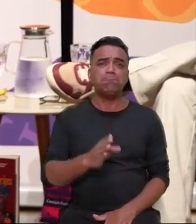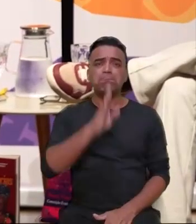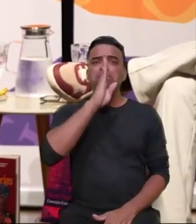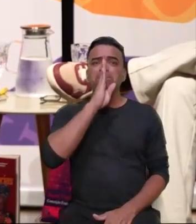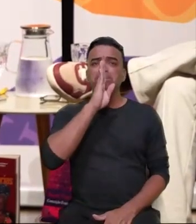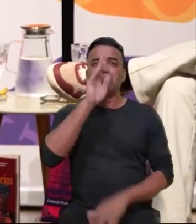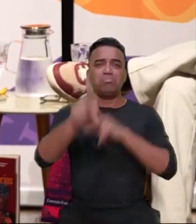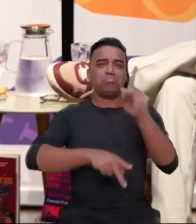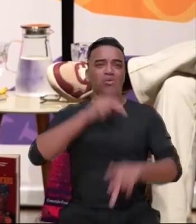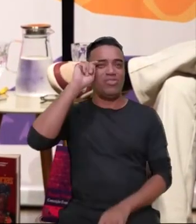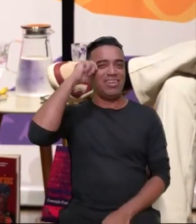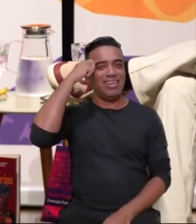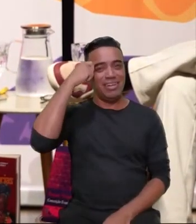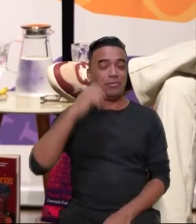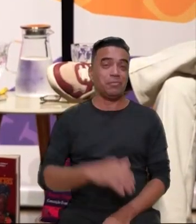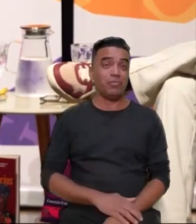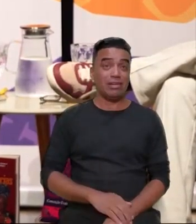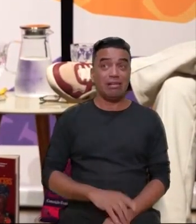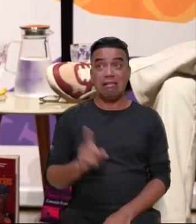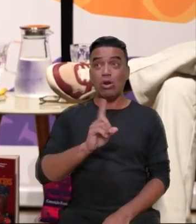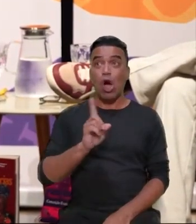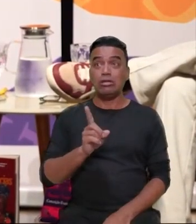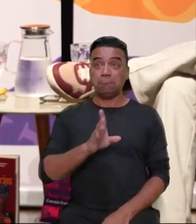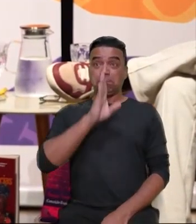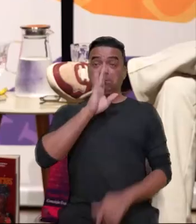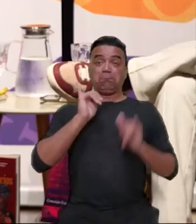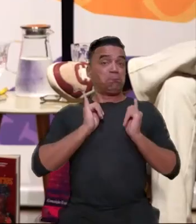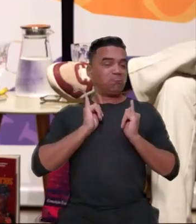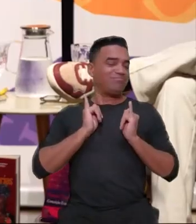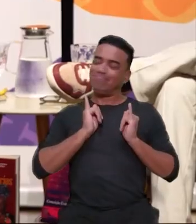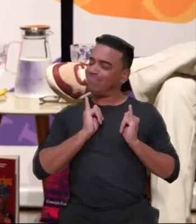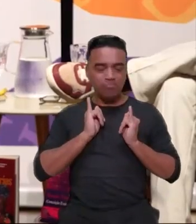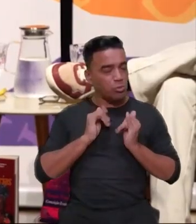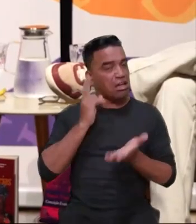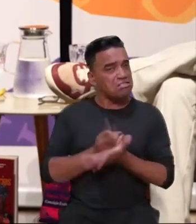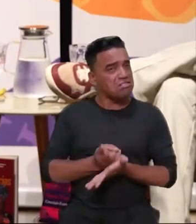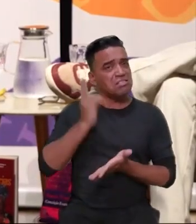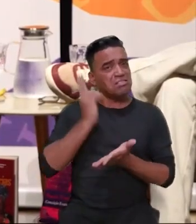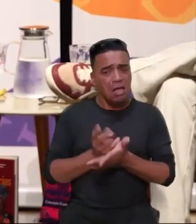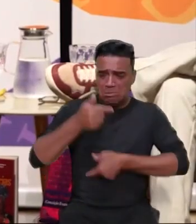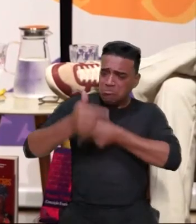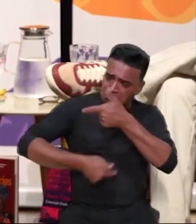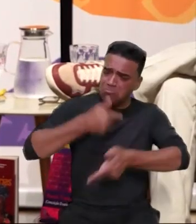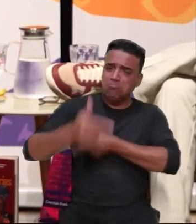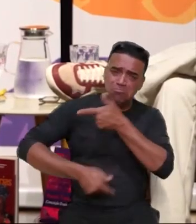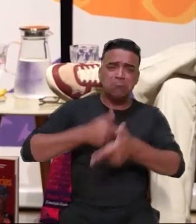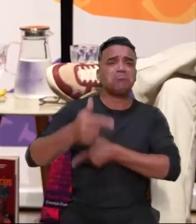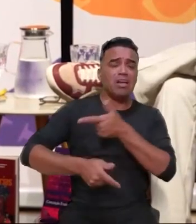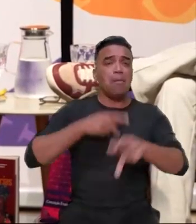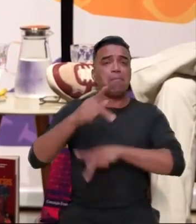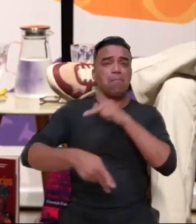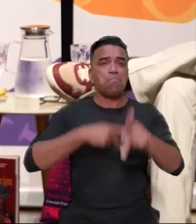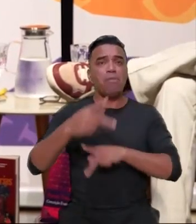silenciamento, não que nós estivéssemos caladas, porque o tempo todo os povos